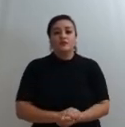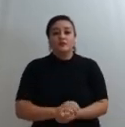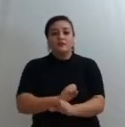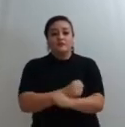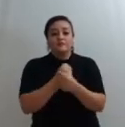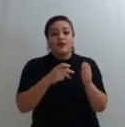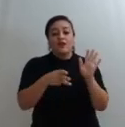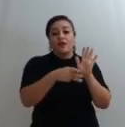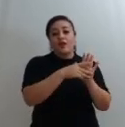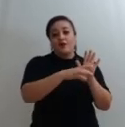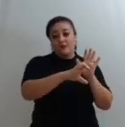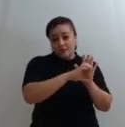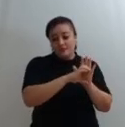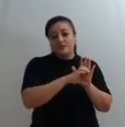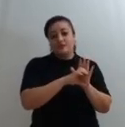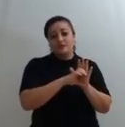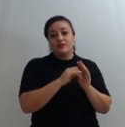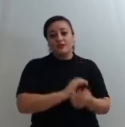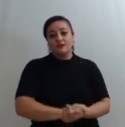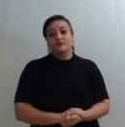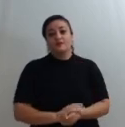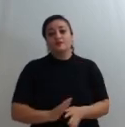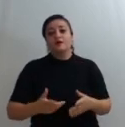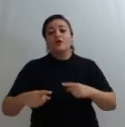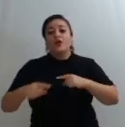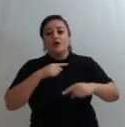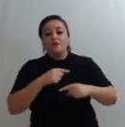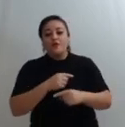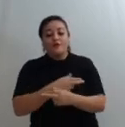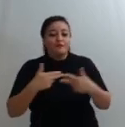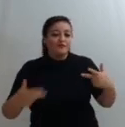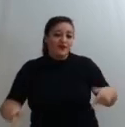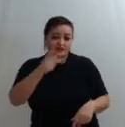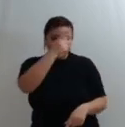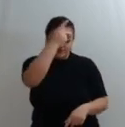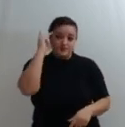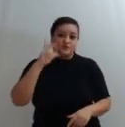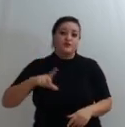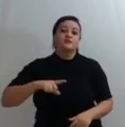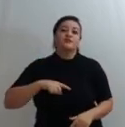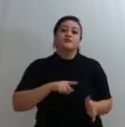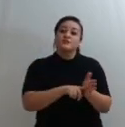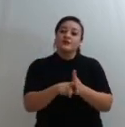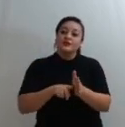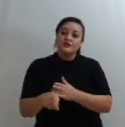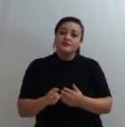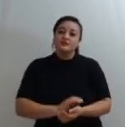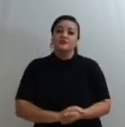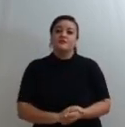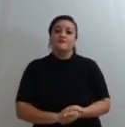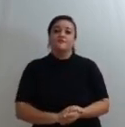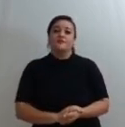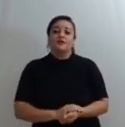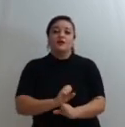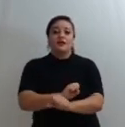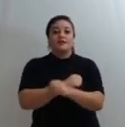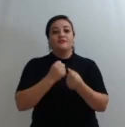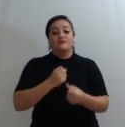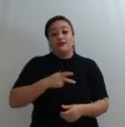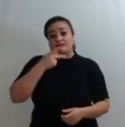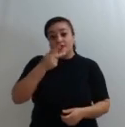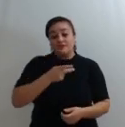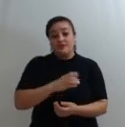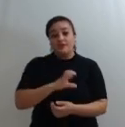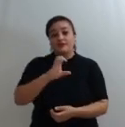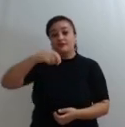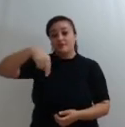cautelar, envolve várias pessoas. Nós temos a questão que agora a defesa nos informa que está no CNJ, mas é